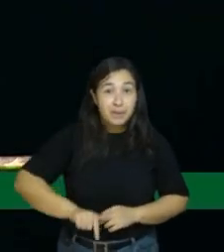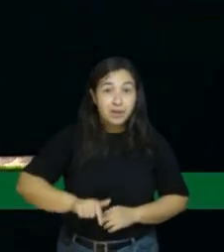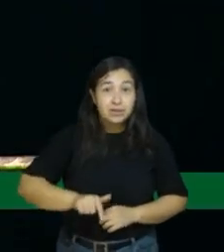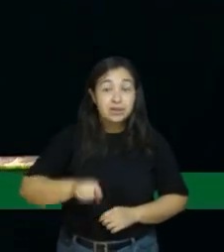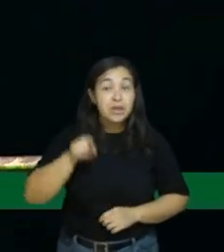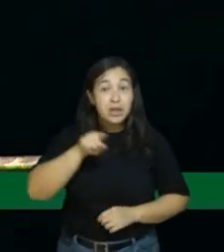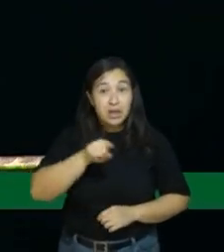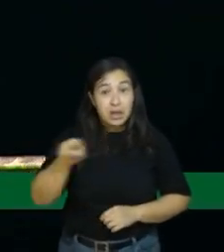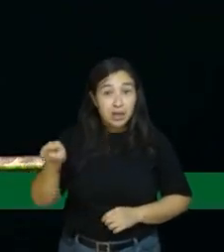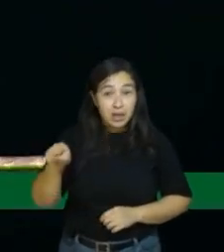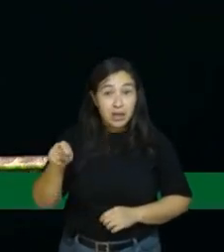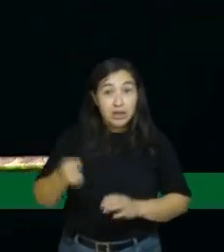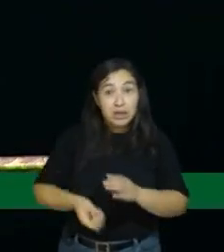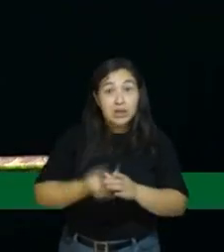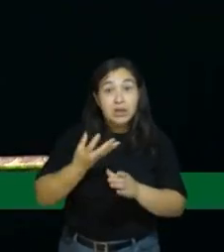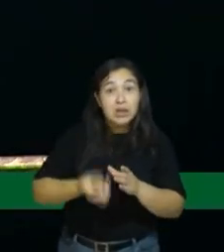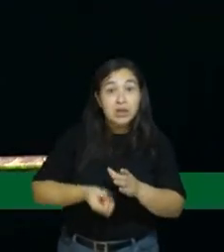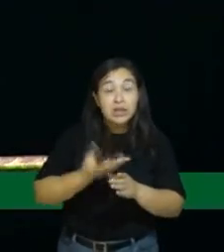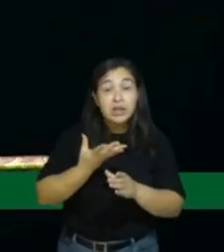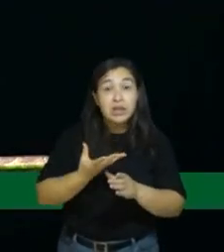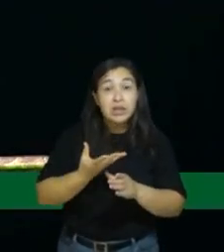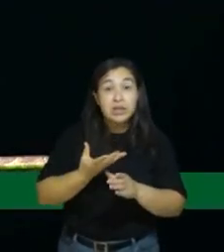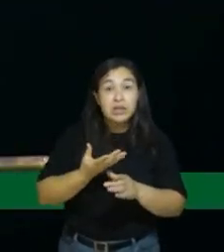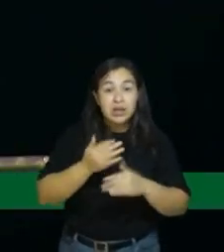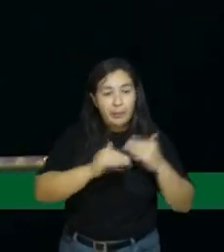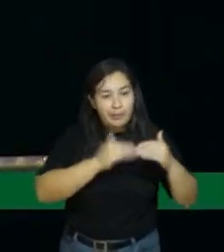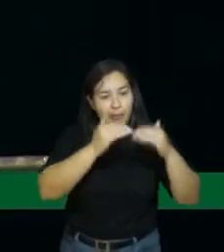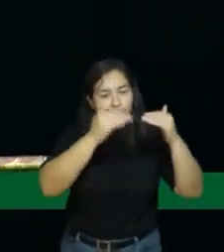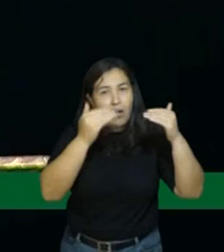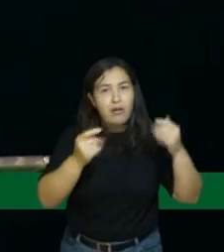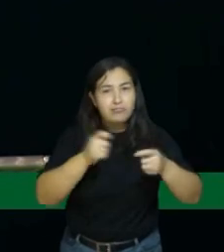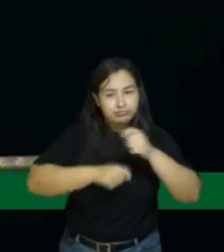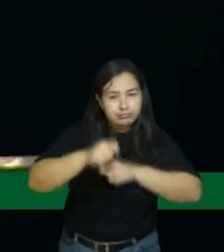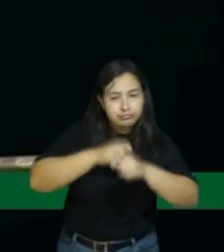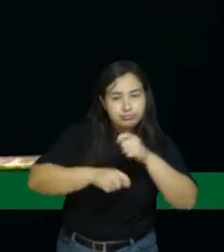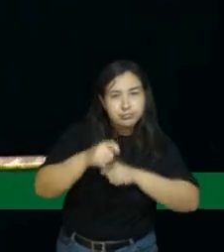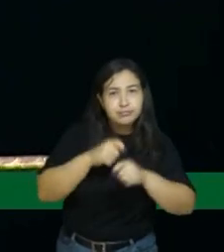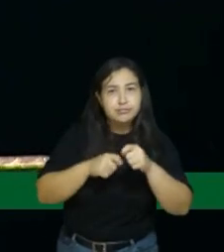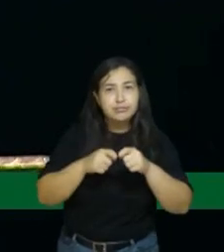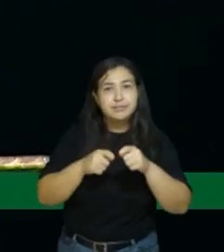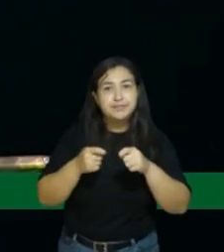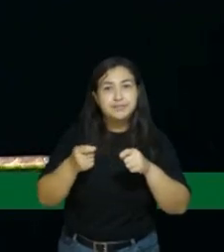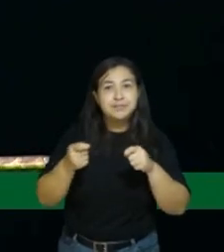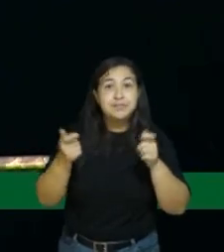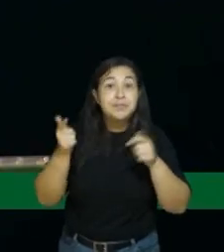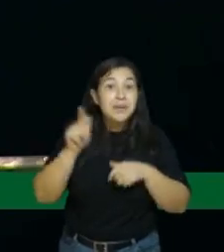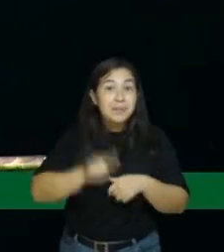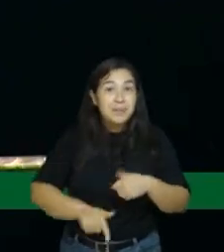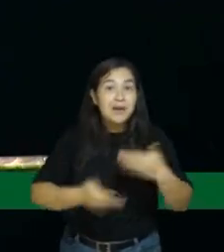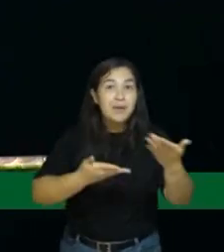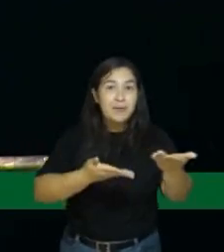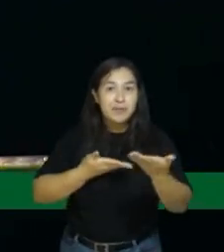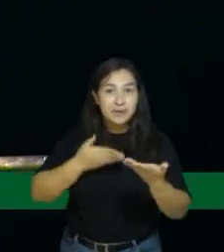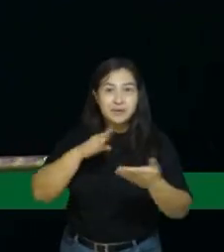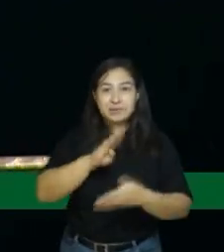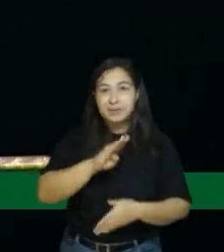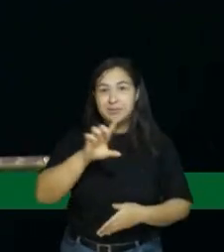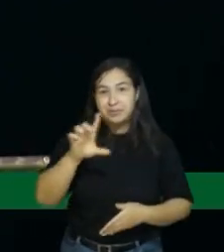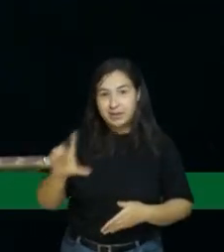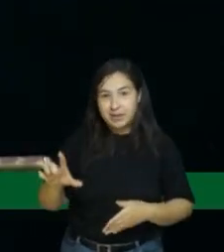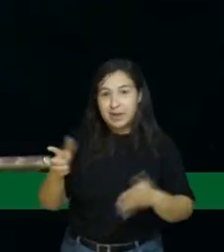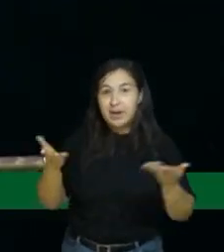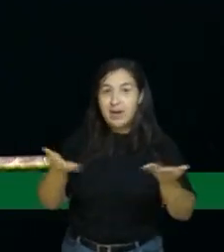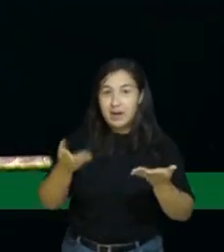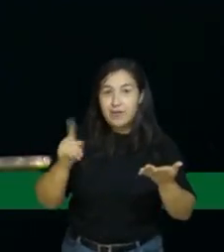é geração de Renda pra cidade é geração de desenvolvimento econômico e para finalizar fica o convite Blumenau tá sediando agora o